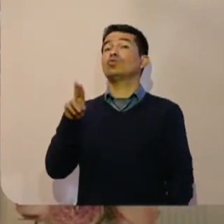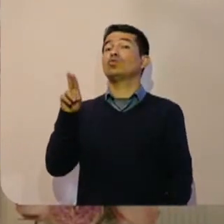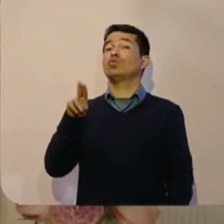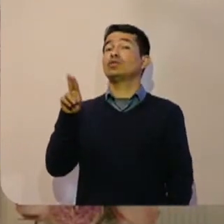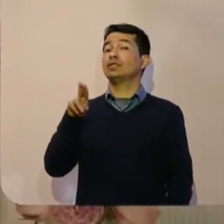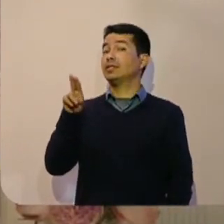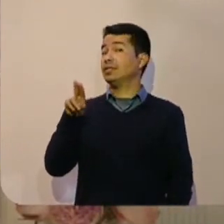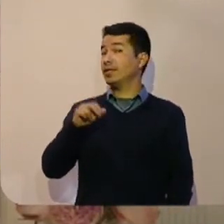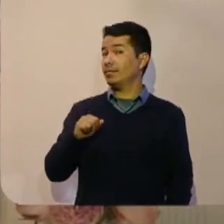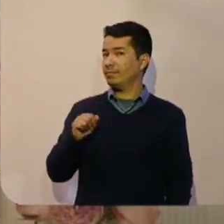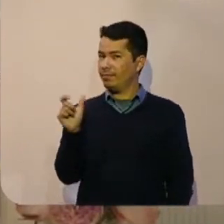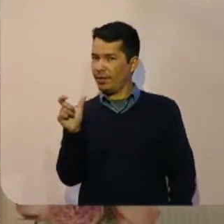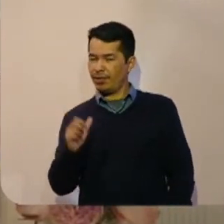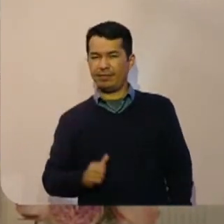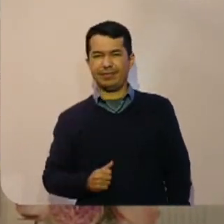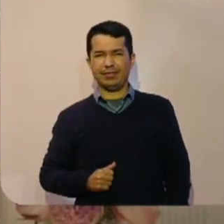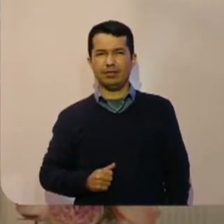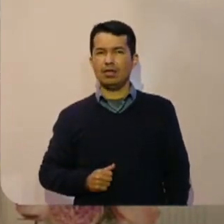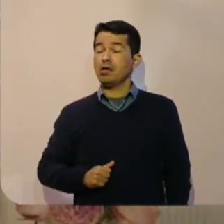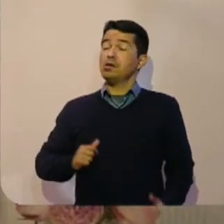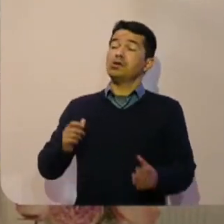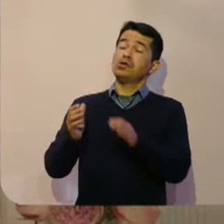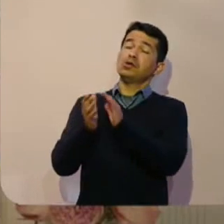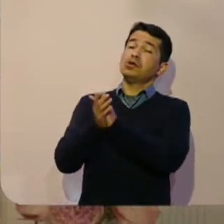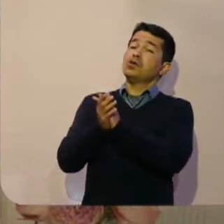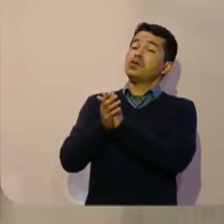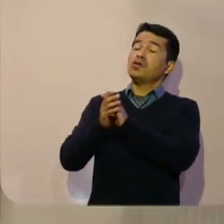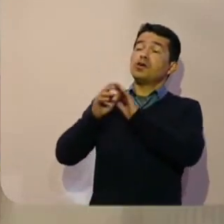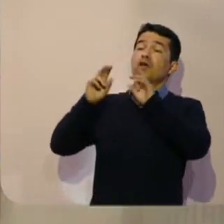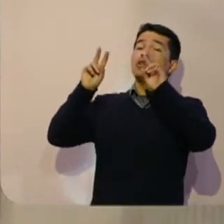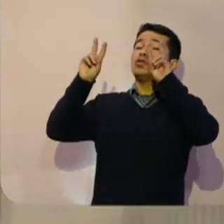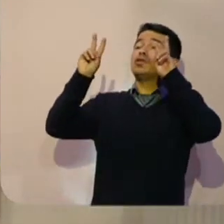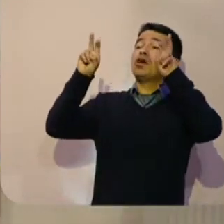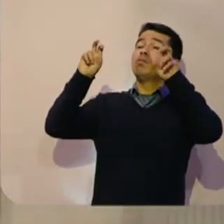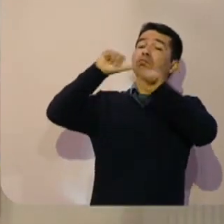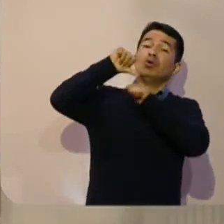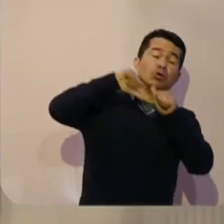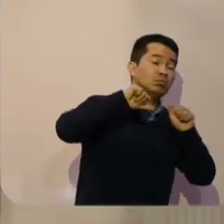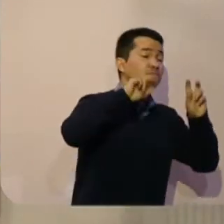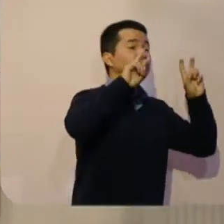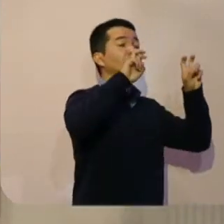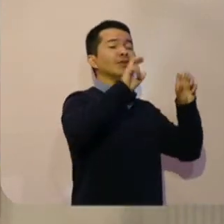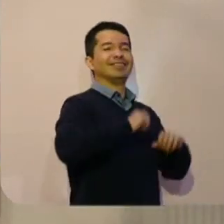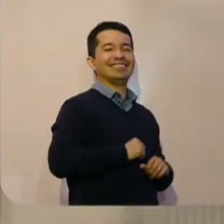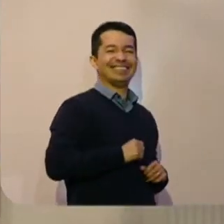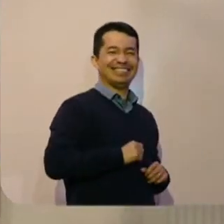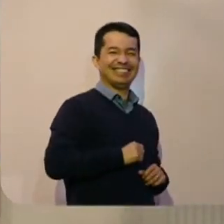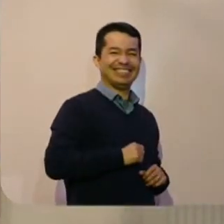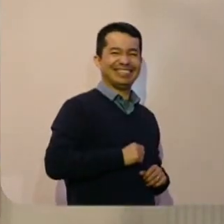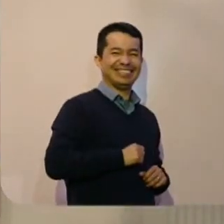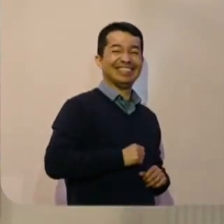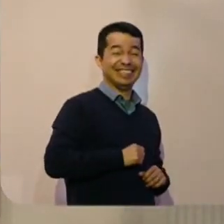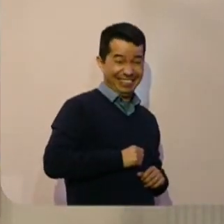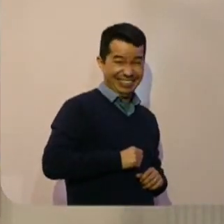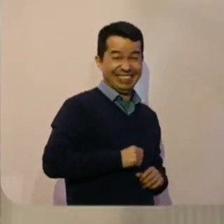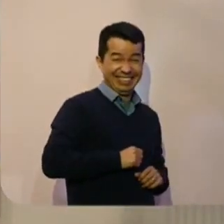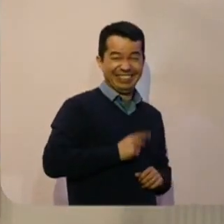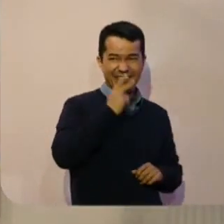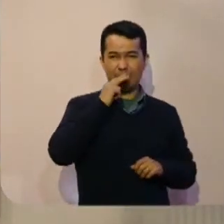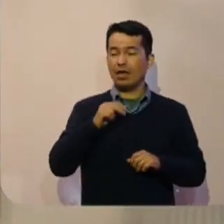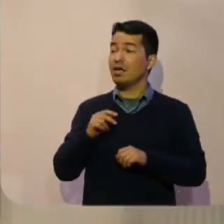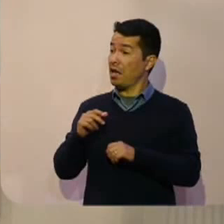em flores, e ele mudava de assunto. Por quê? Porque ele tinha crido durante toda a sua vida e